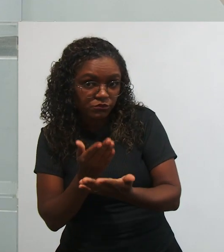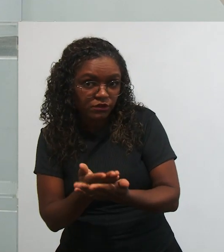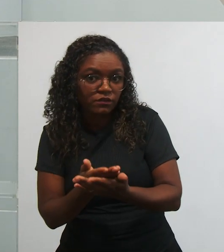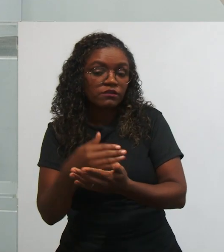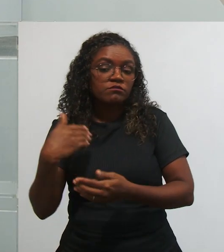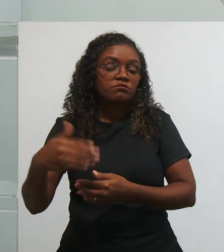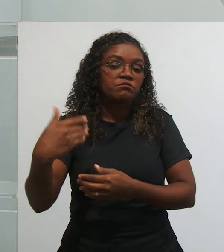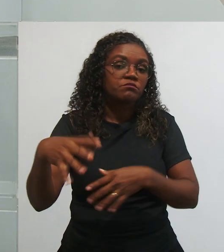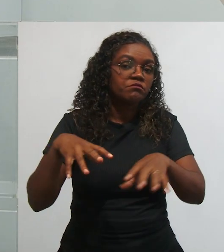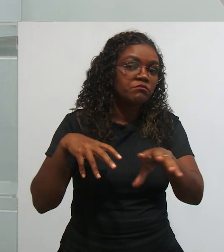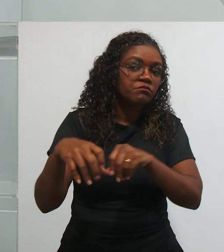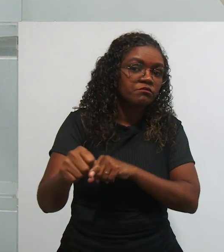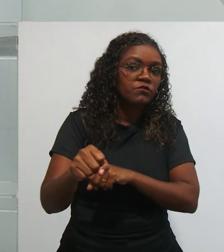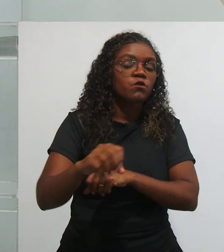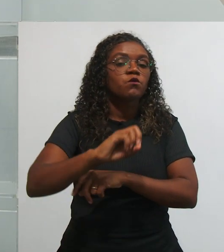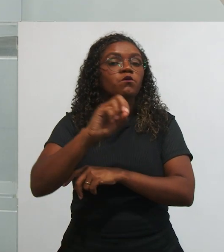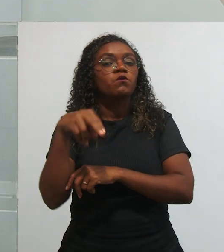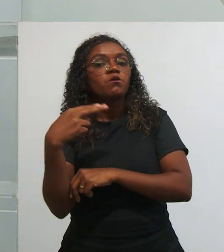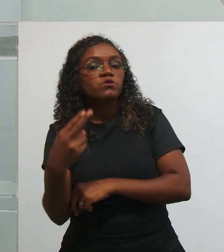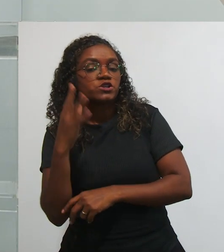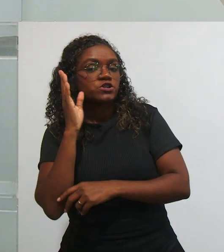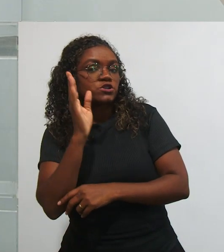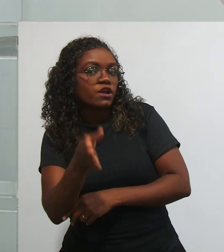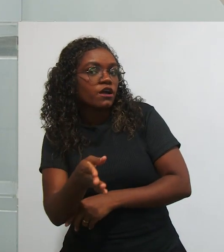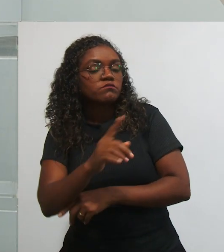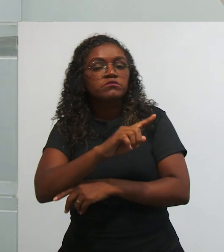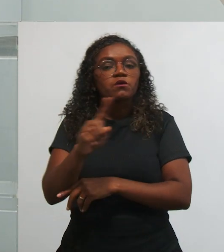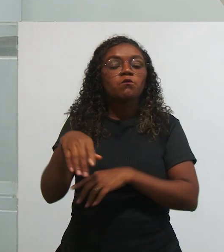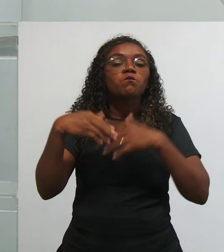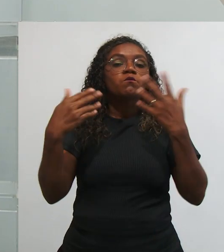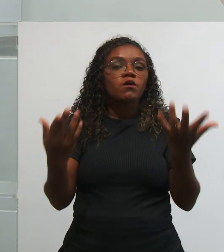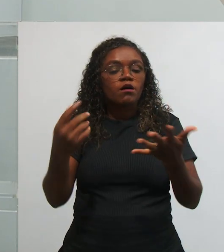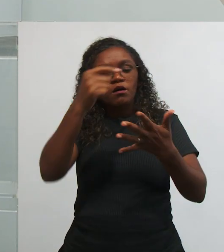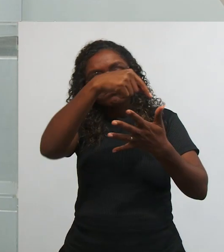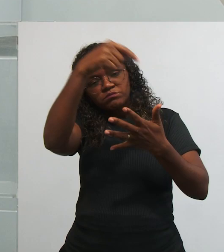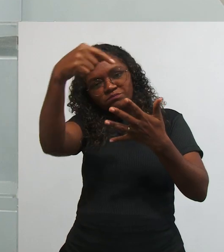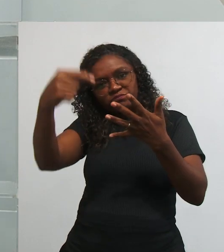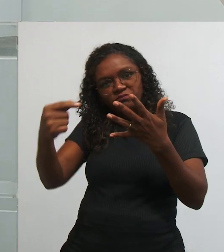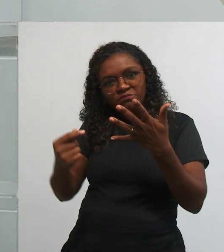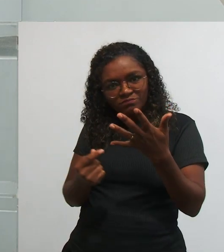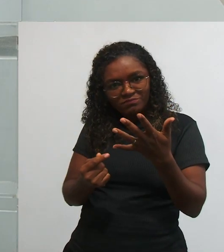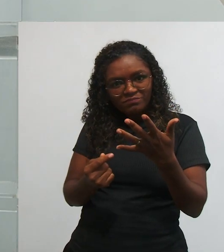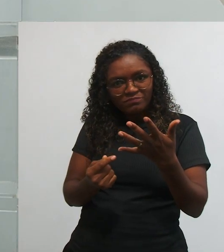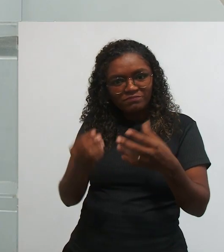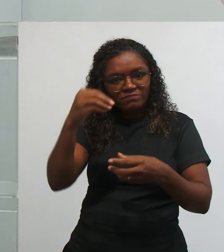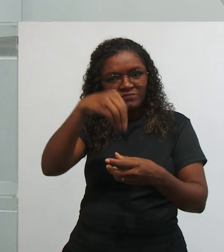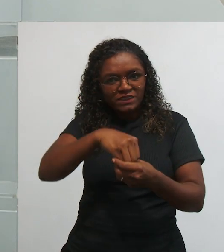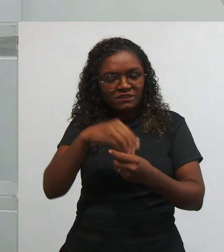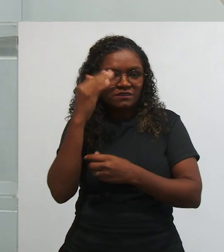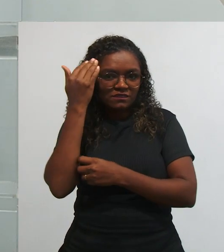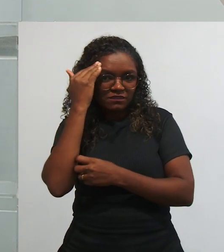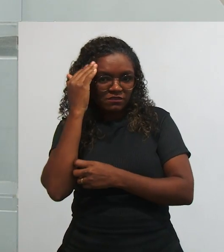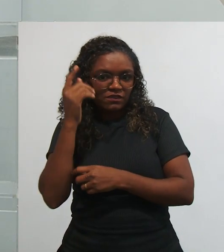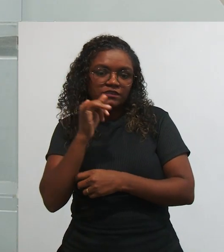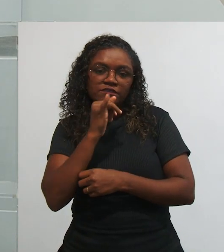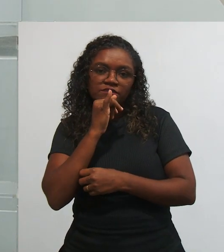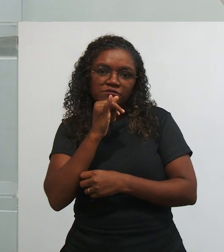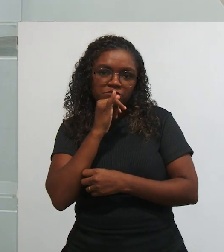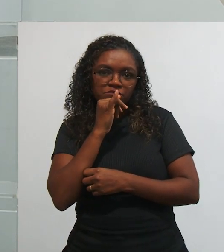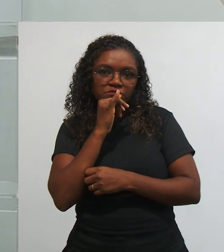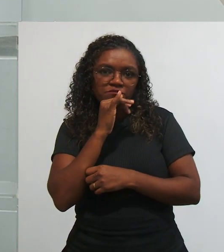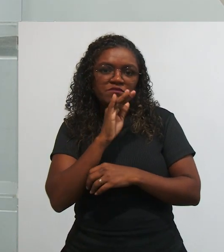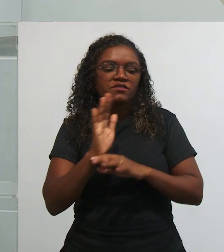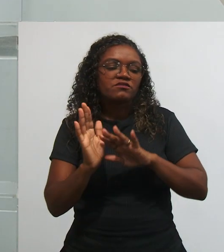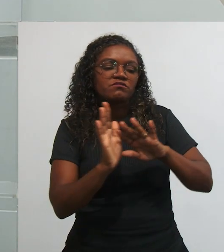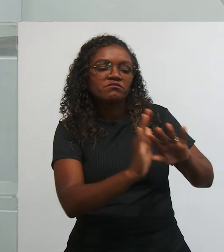não está. Então, ele tem que ser avaliado nessa complexidade que compõe os seres humanos. Para ele, não é possível isolar